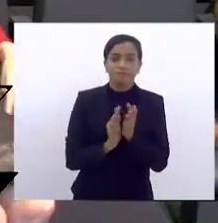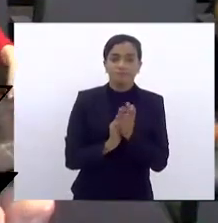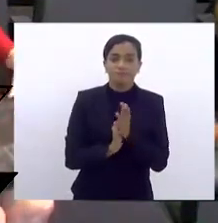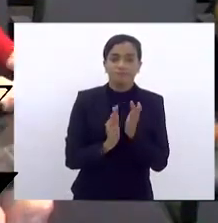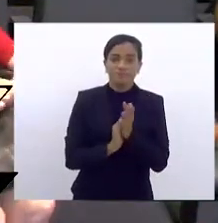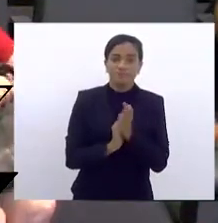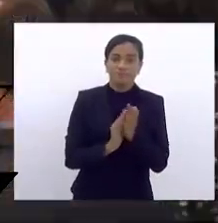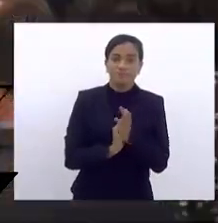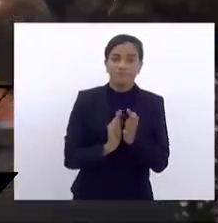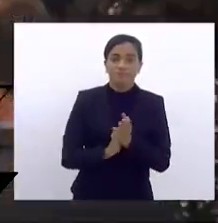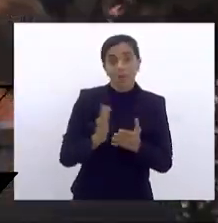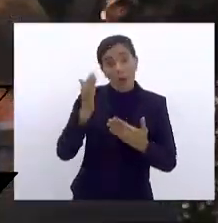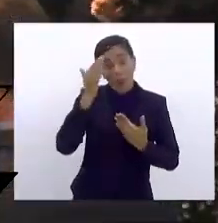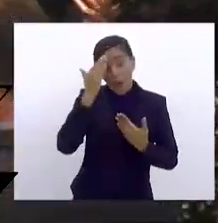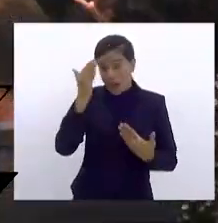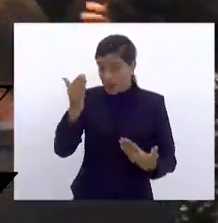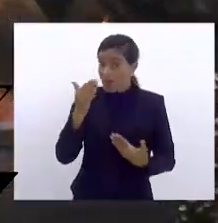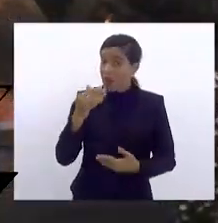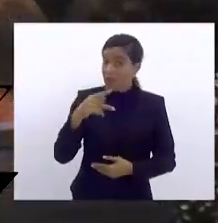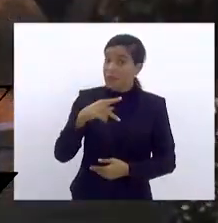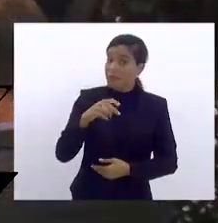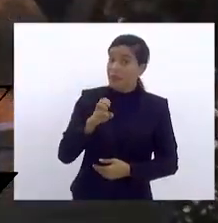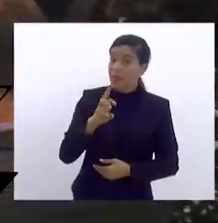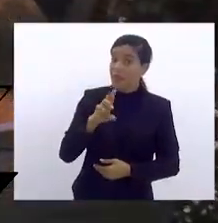muito obrigado Pérola